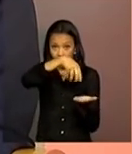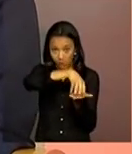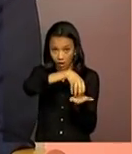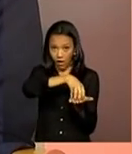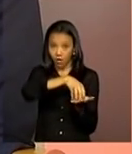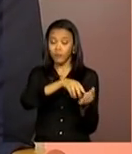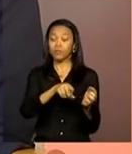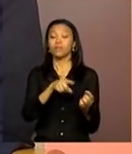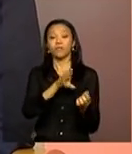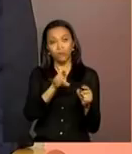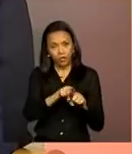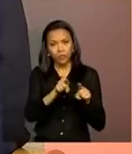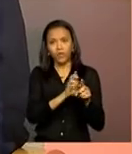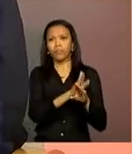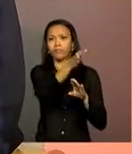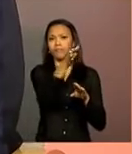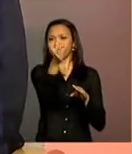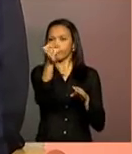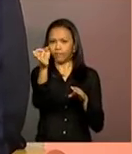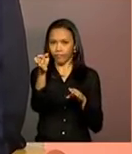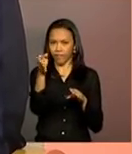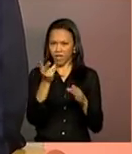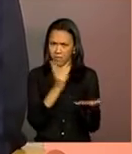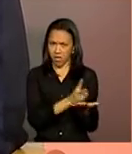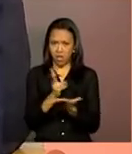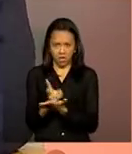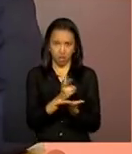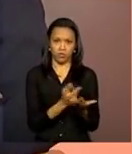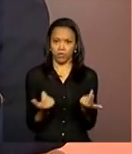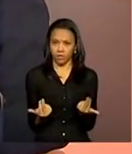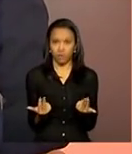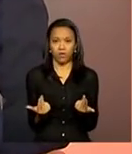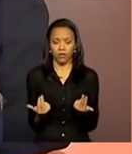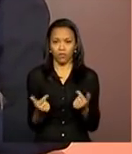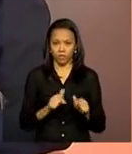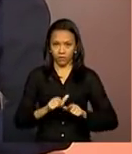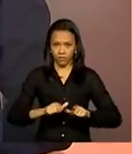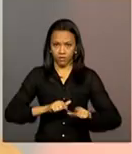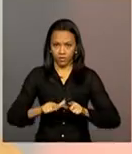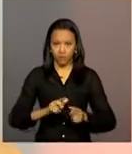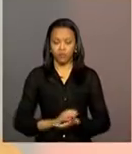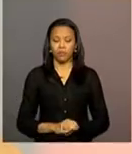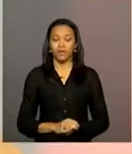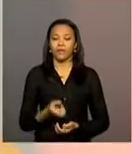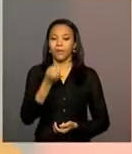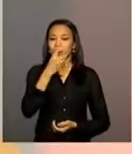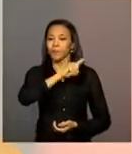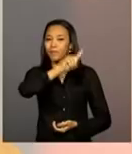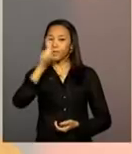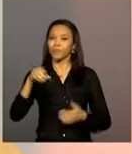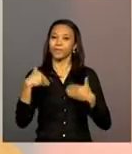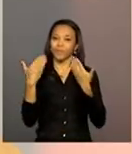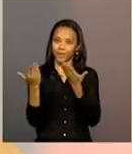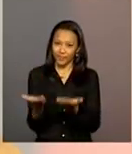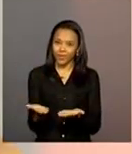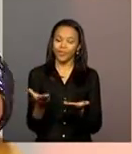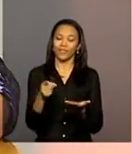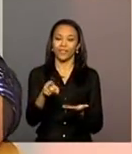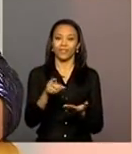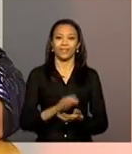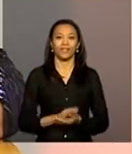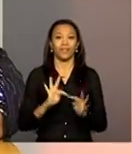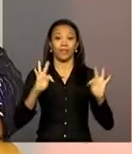e itinerantes eles são as a mesma coisa é bom dia Adriana bom dia ao telespectadores